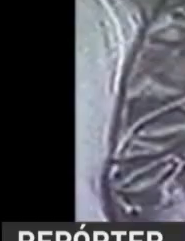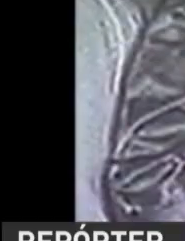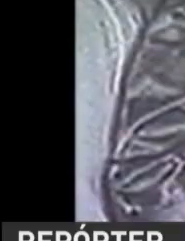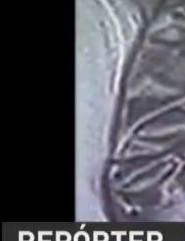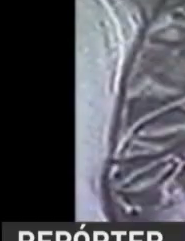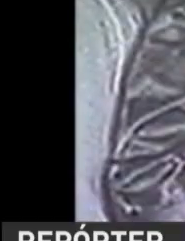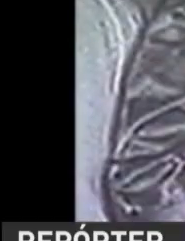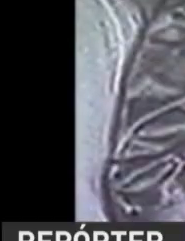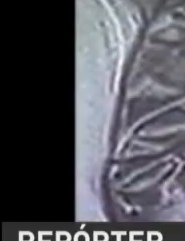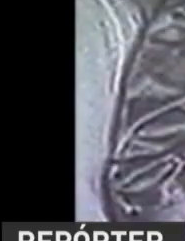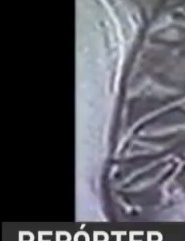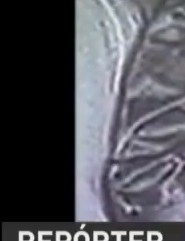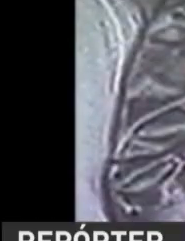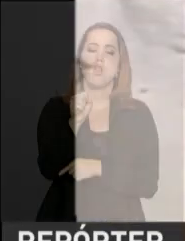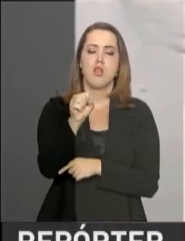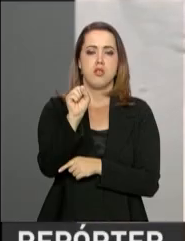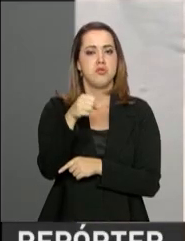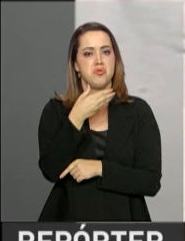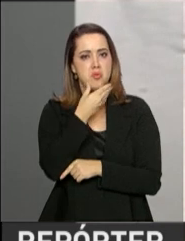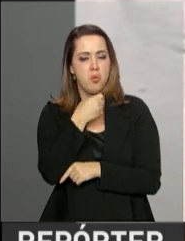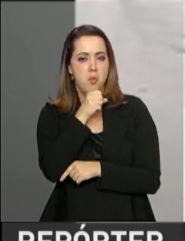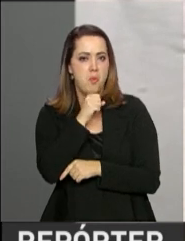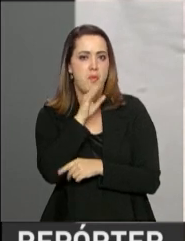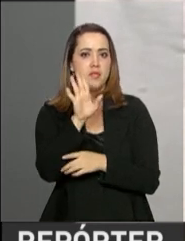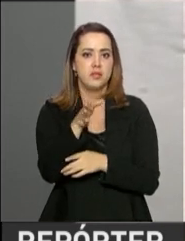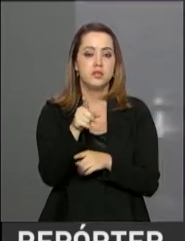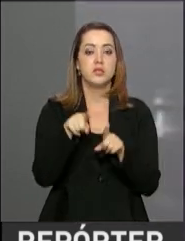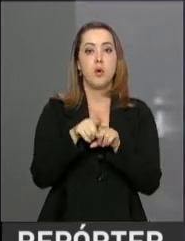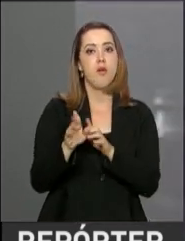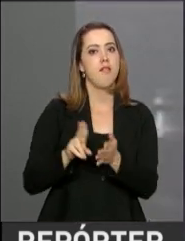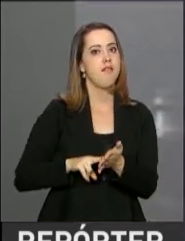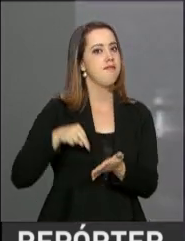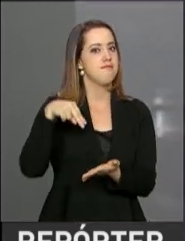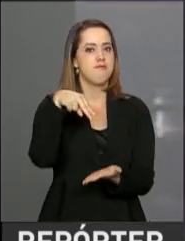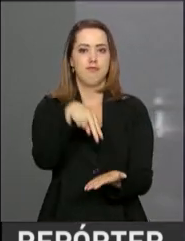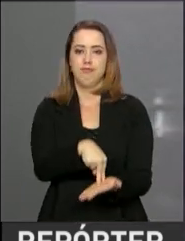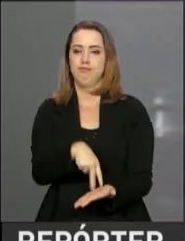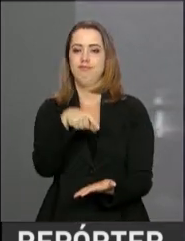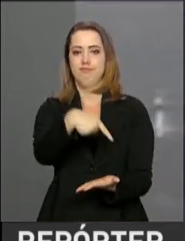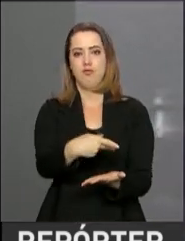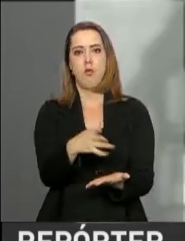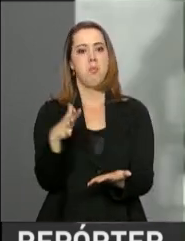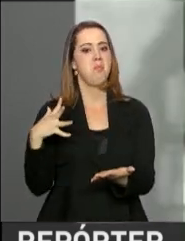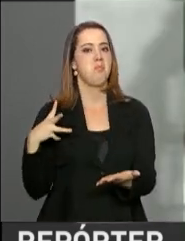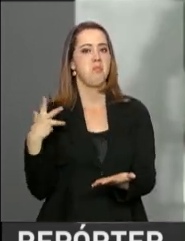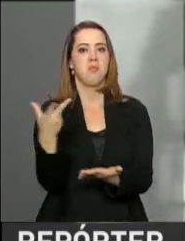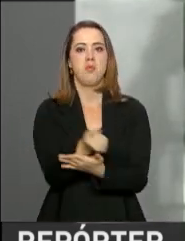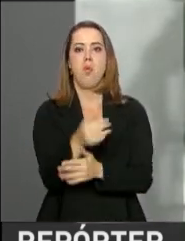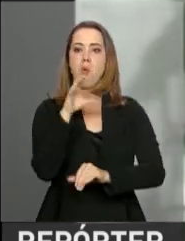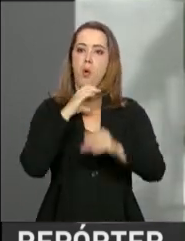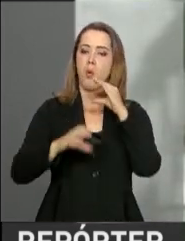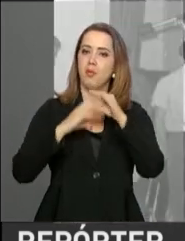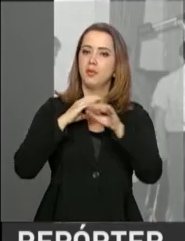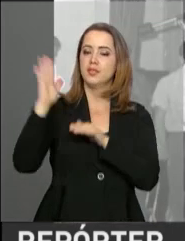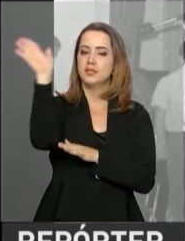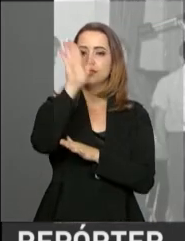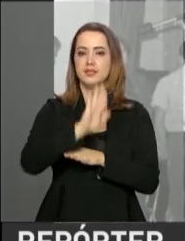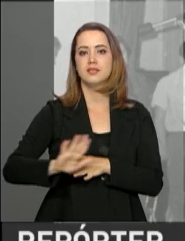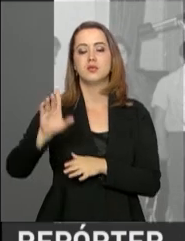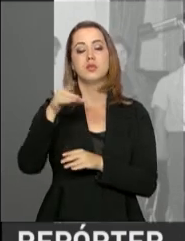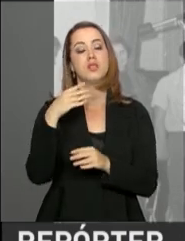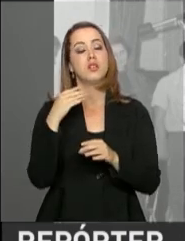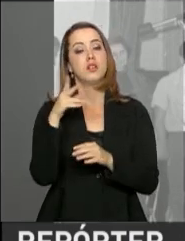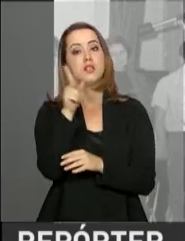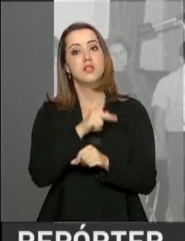uma senhora mas aos 80 anos ainda está em pleno vigor estamos falando de um dos maiores fenômenos de comunicação do país a